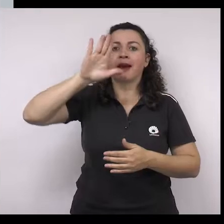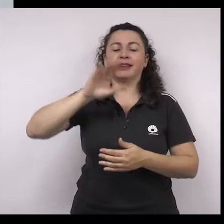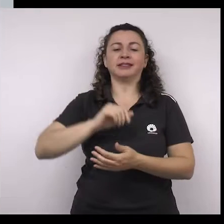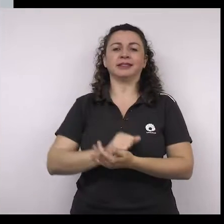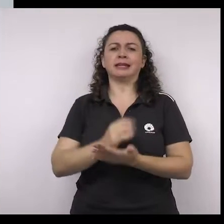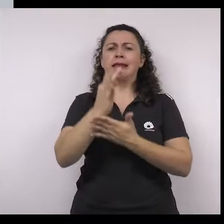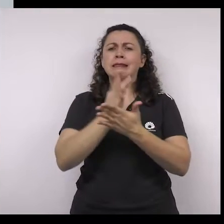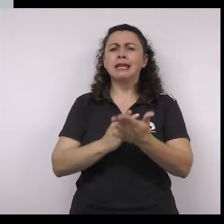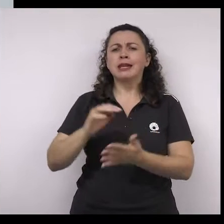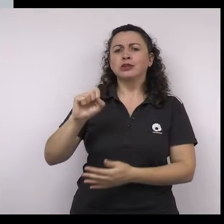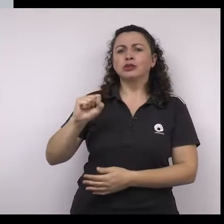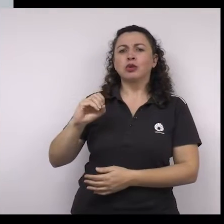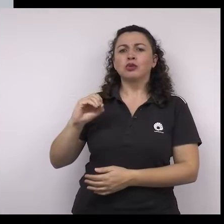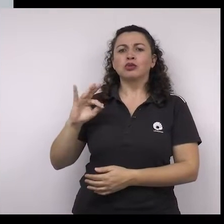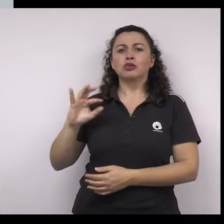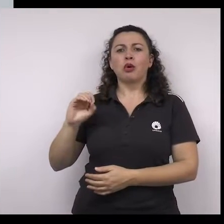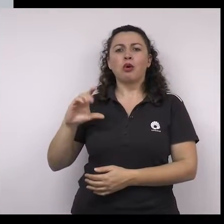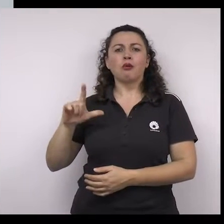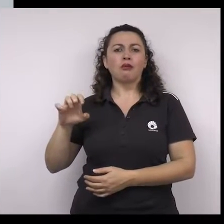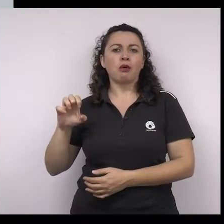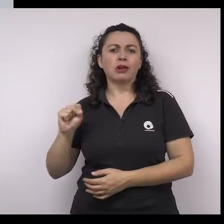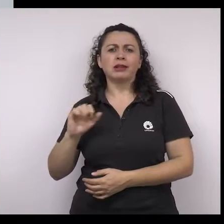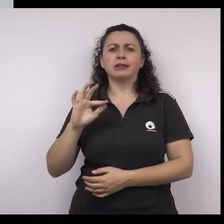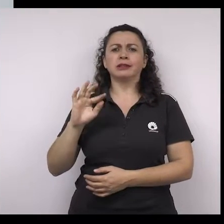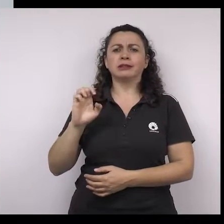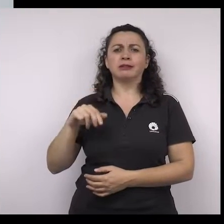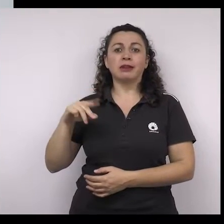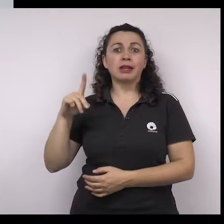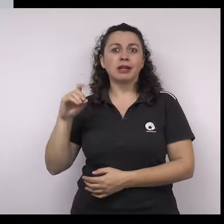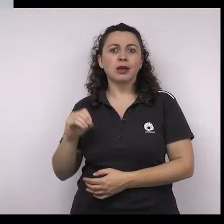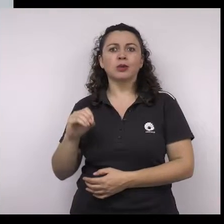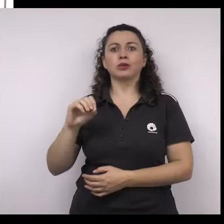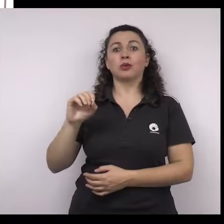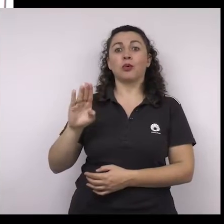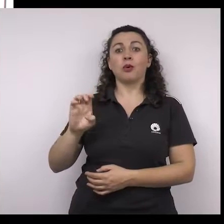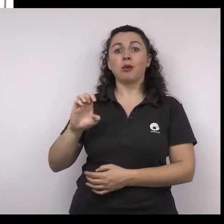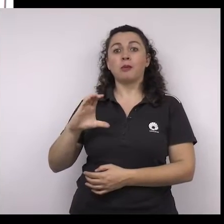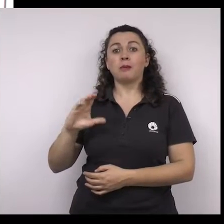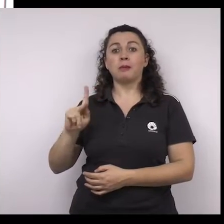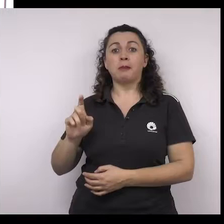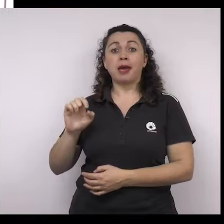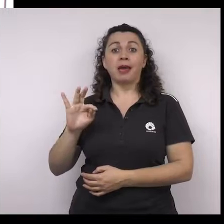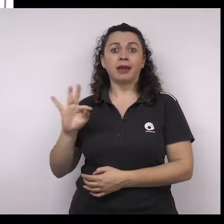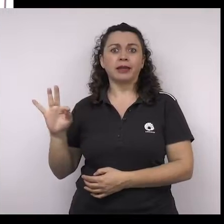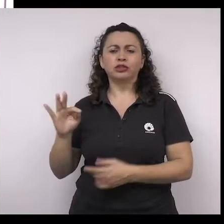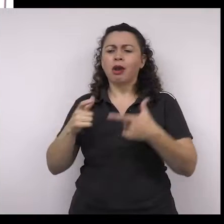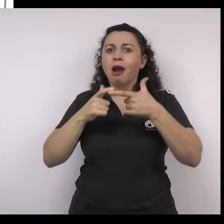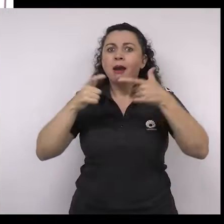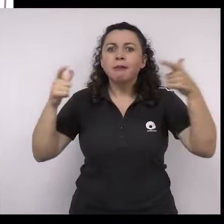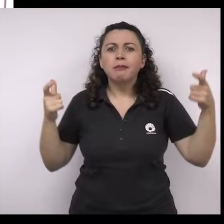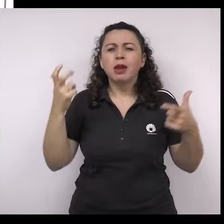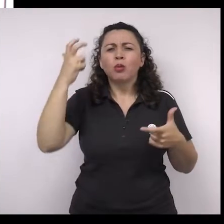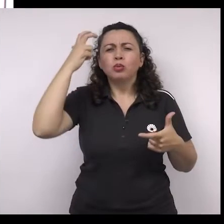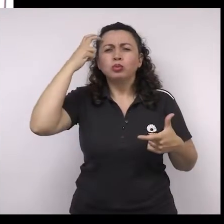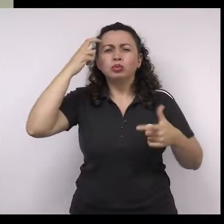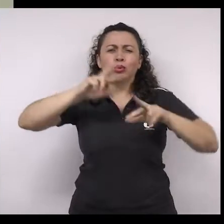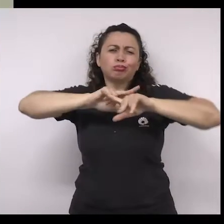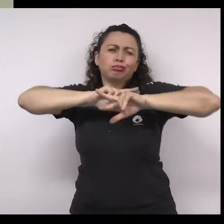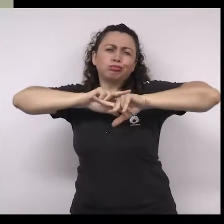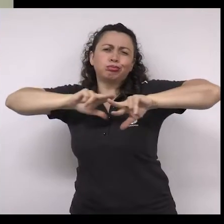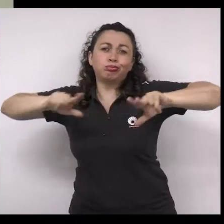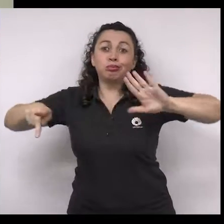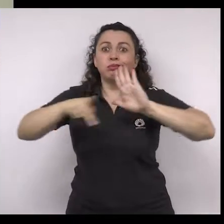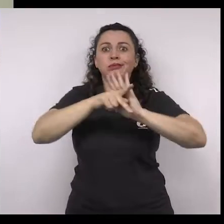de Sófocles, Fernando Pessoa e Samuel Beckett ampliam o repertório cultural dos estudantes